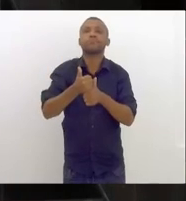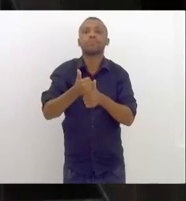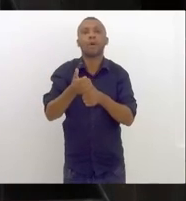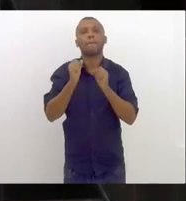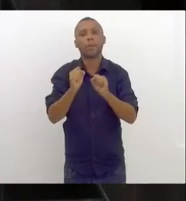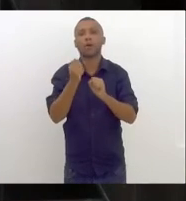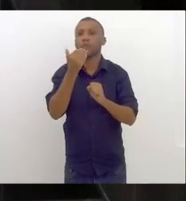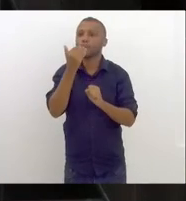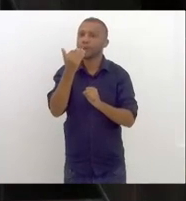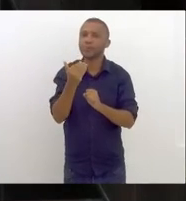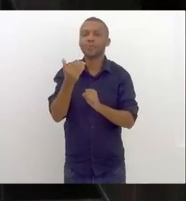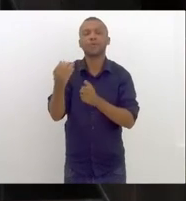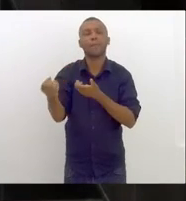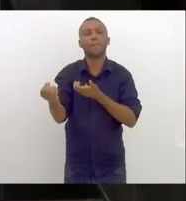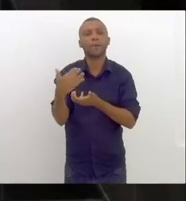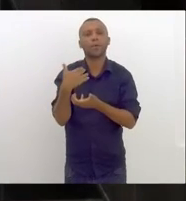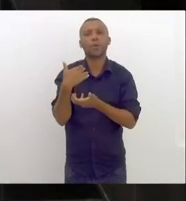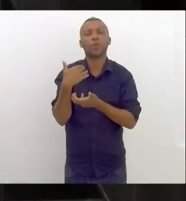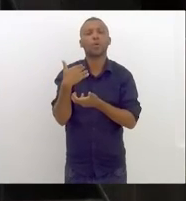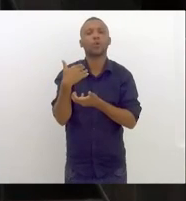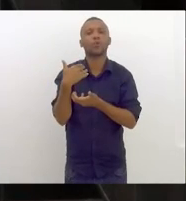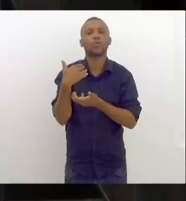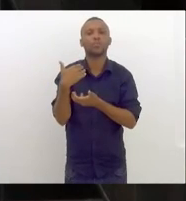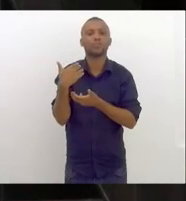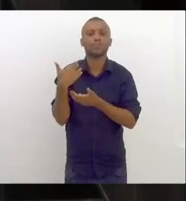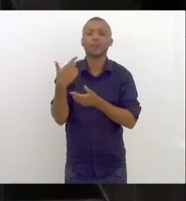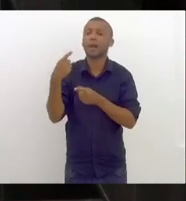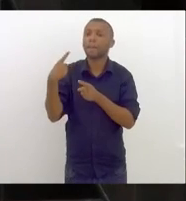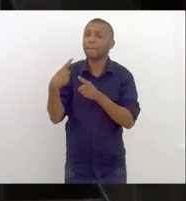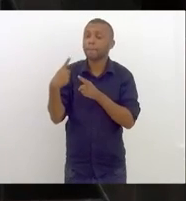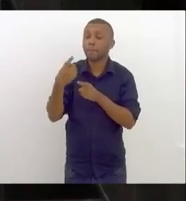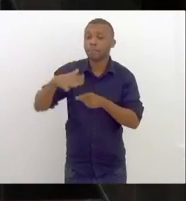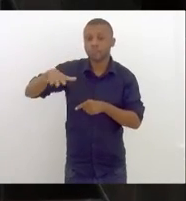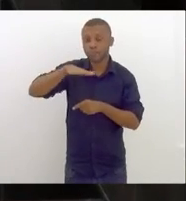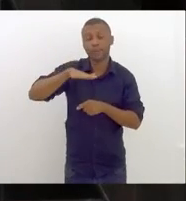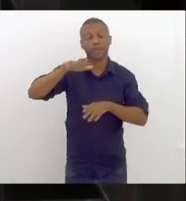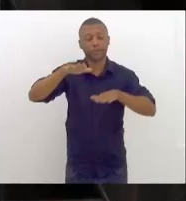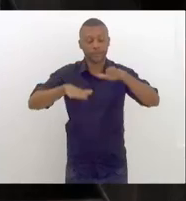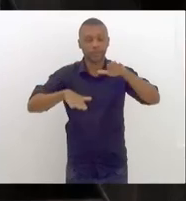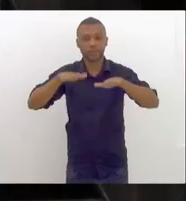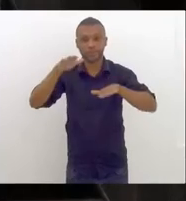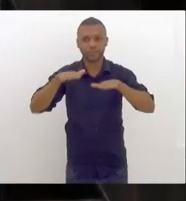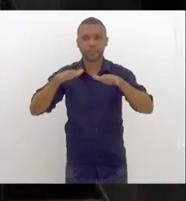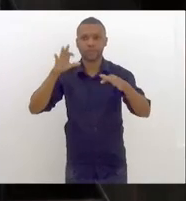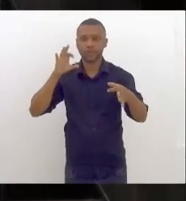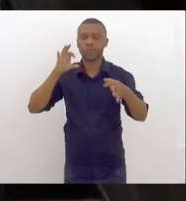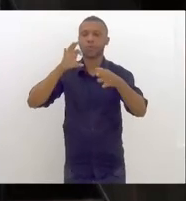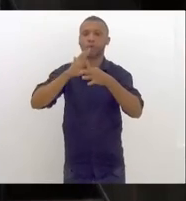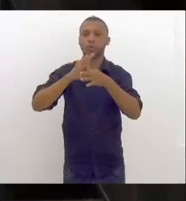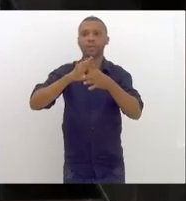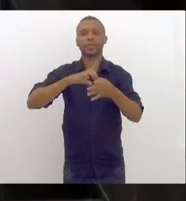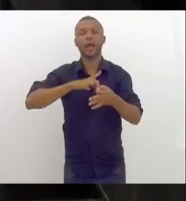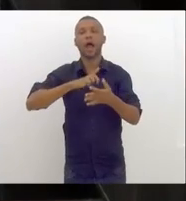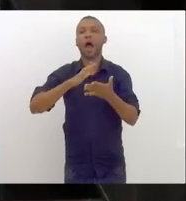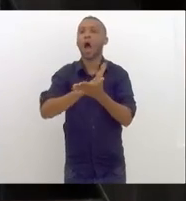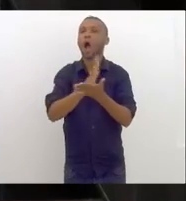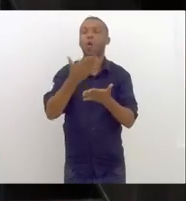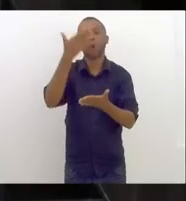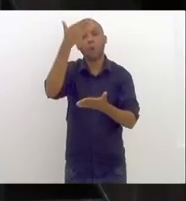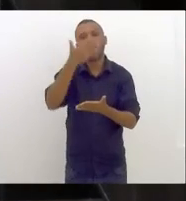a ser aberto para uma PEC ou eventualmente para uma Medida Provisória para pelo menos voltar aos Marcos de 2019